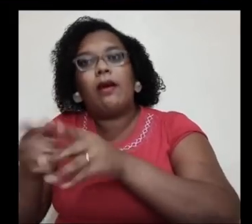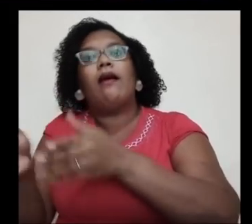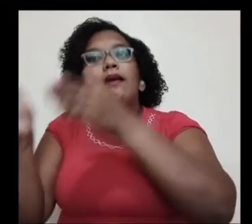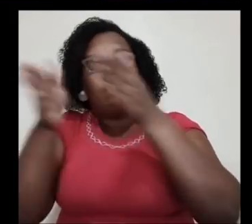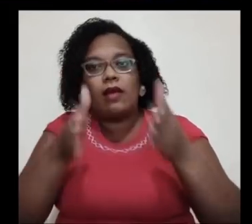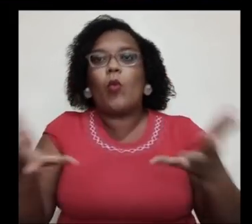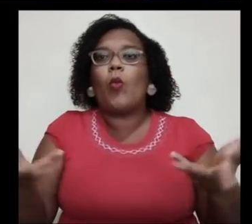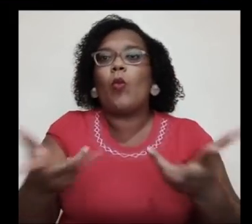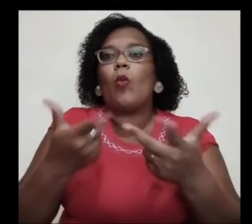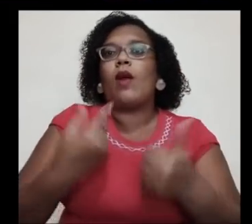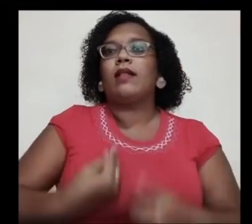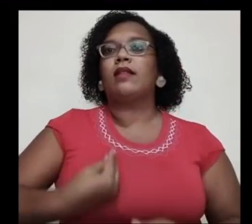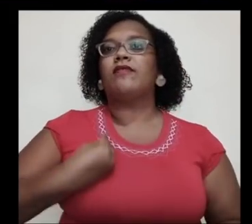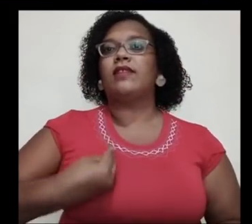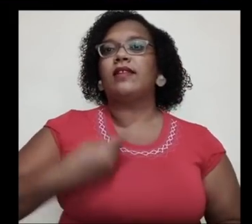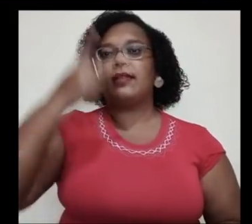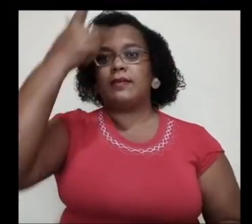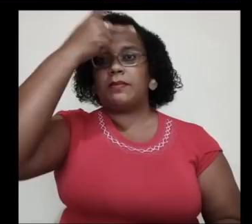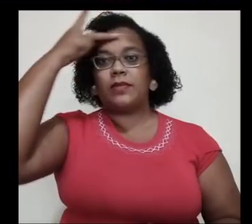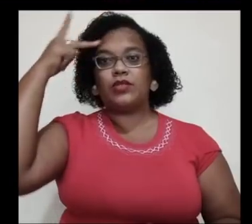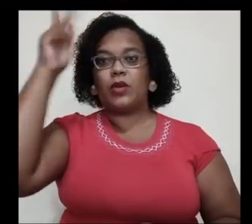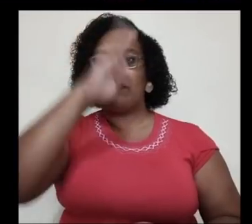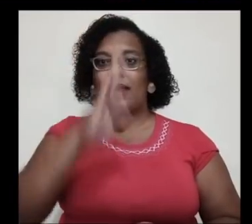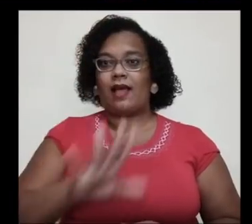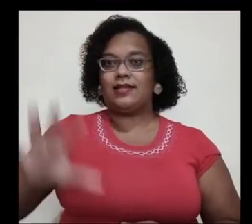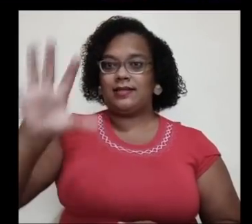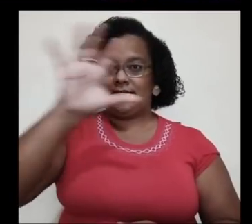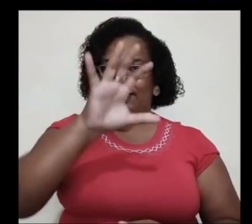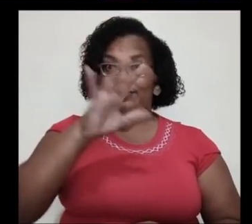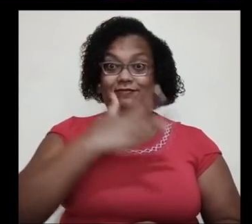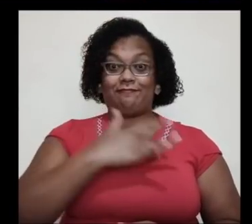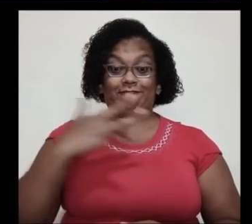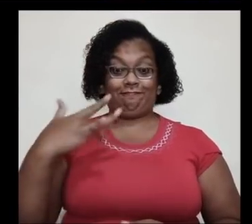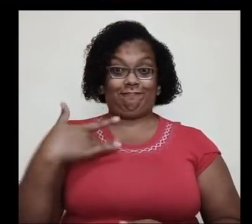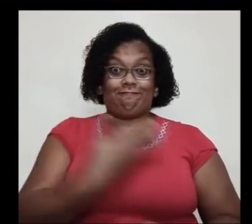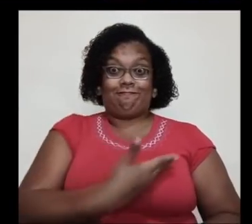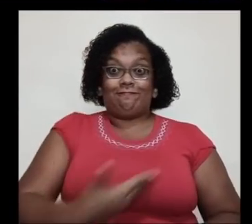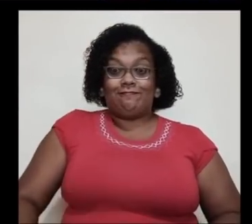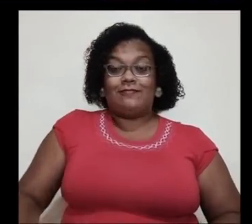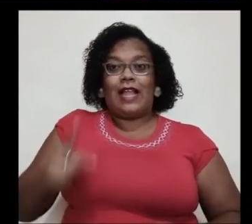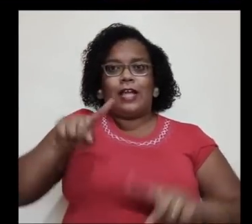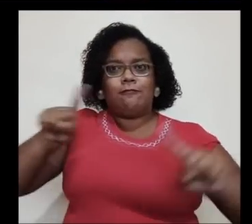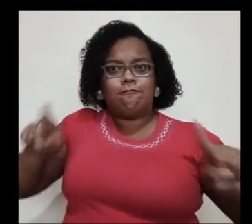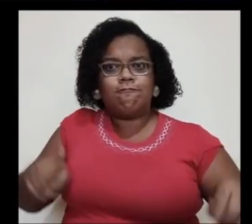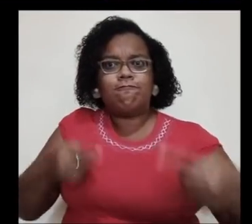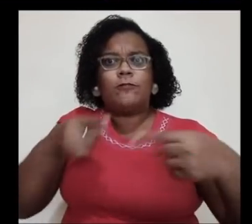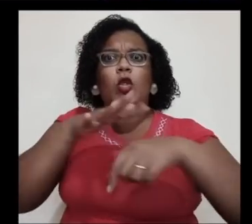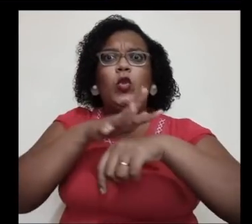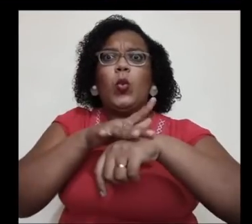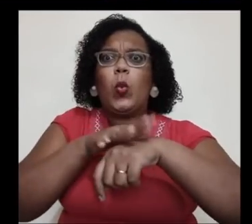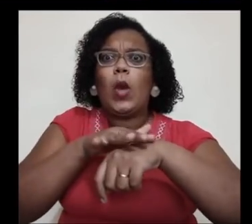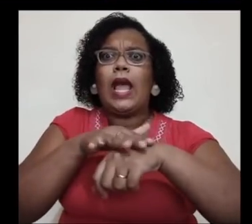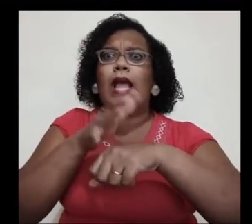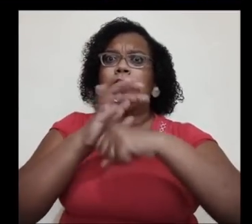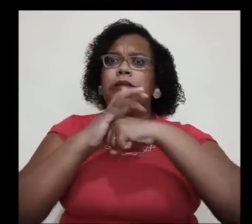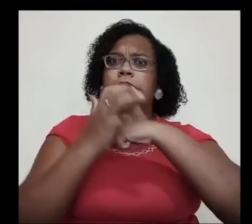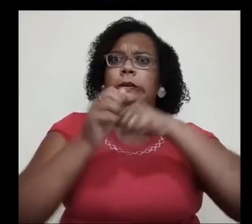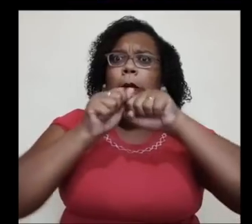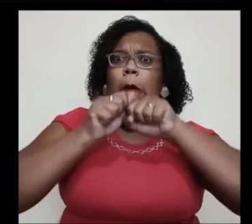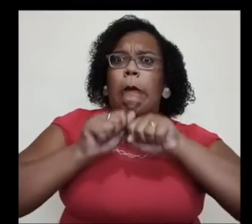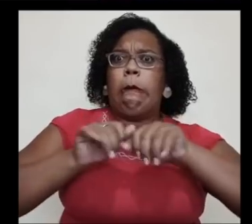de doenças tropicais, de epidemias emergentes, o aumento da expectativa de vida dos brasileiros. Isso nos